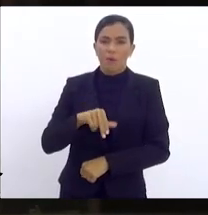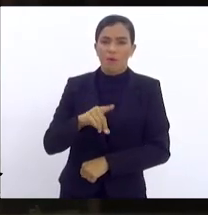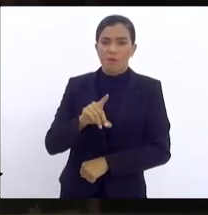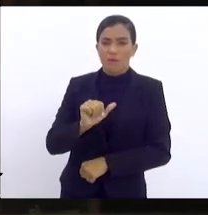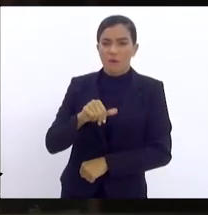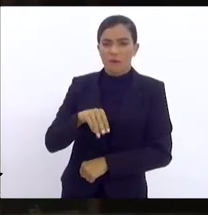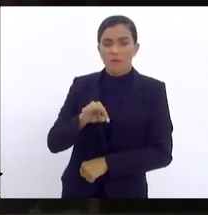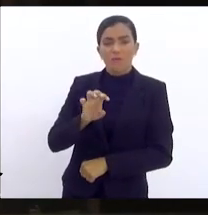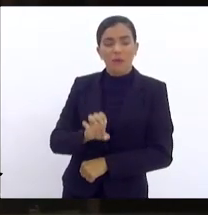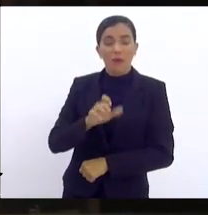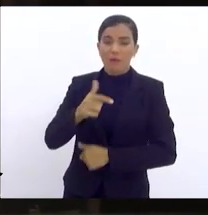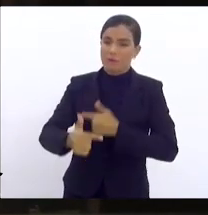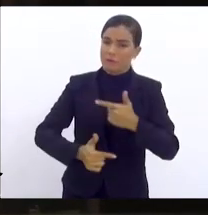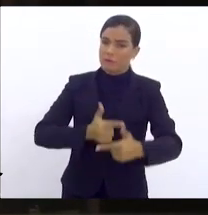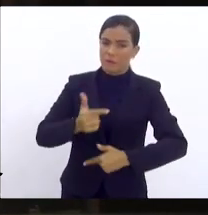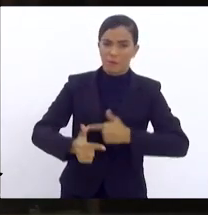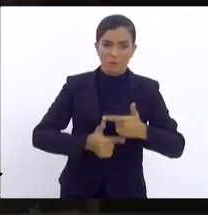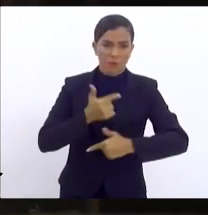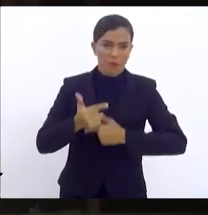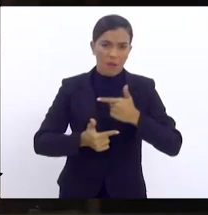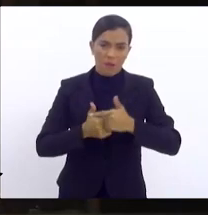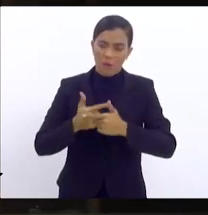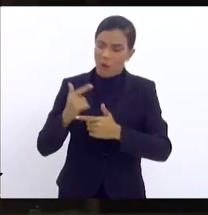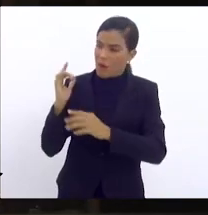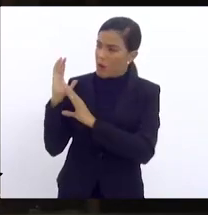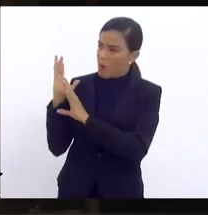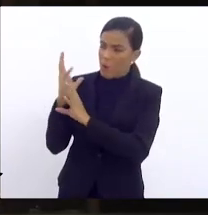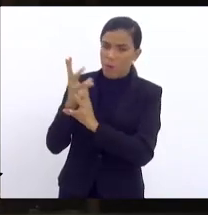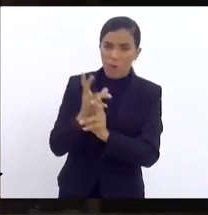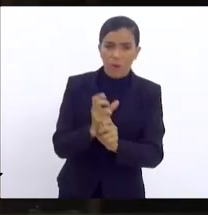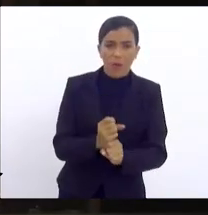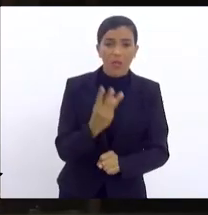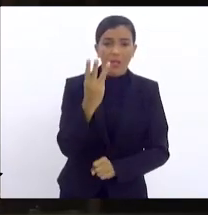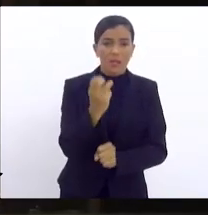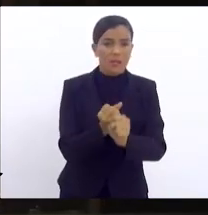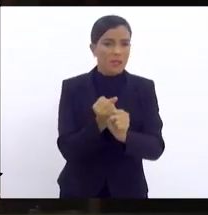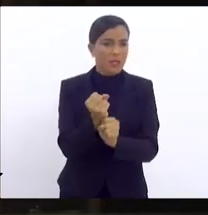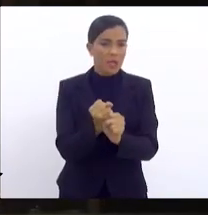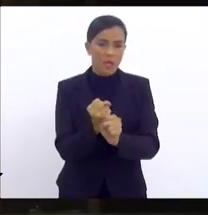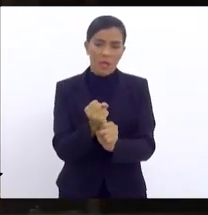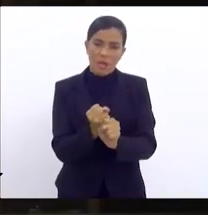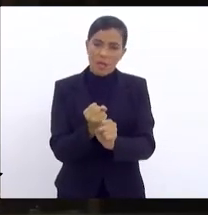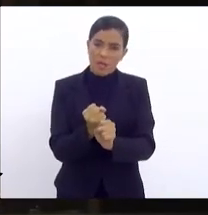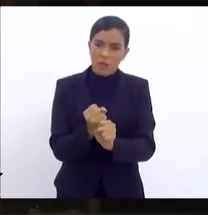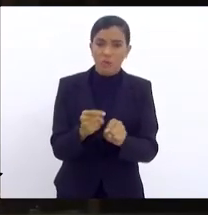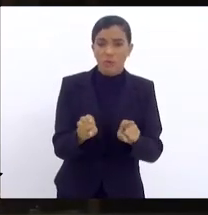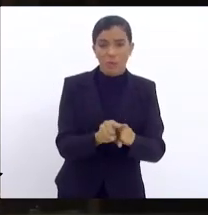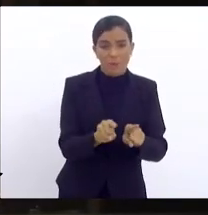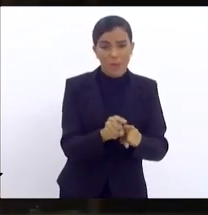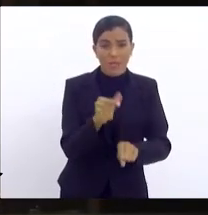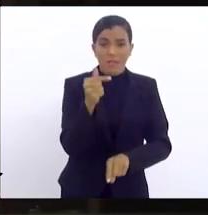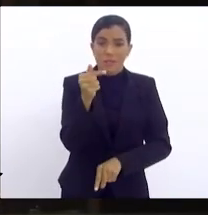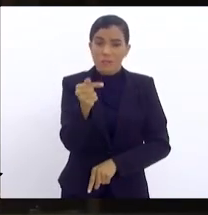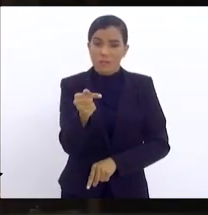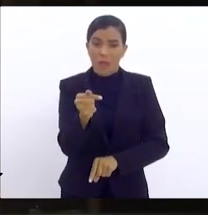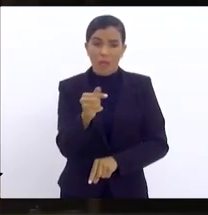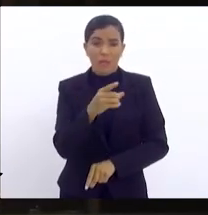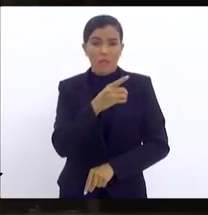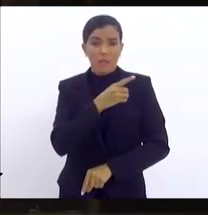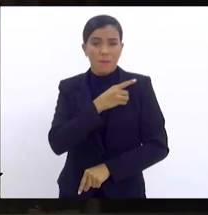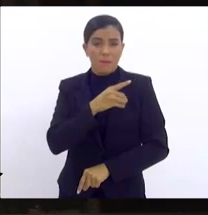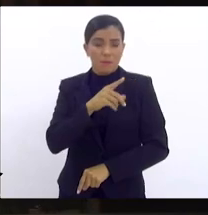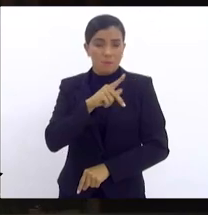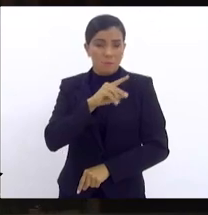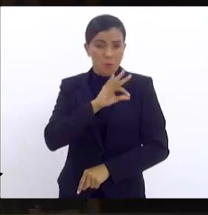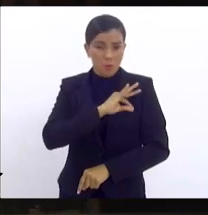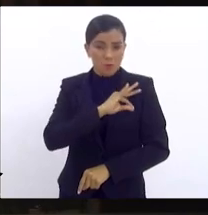não foi diferente disso ao longo dos 30 anos da minha carreira e dos outros sete comandos que eu assumir Fico